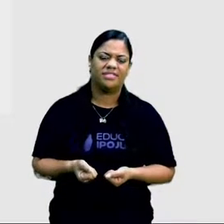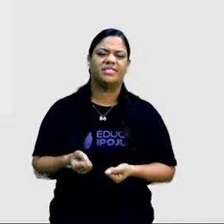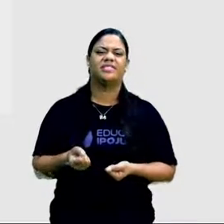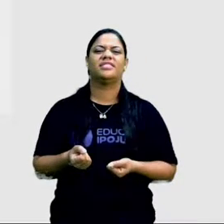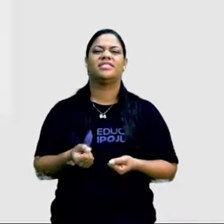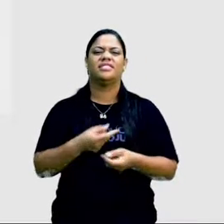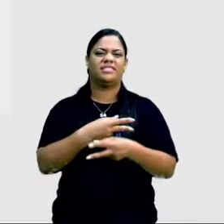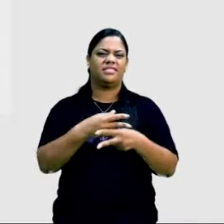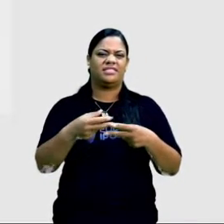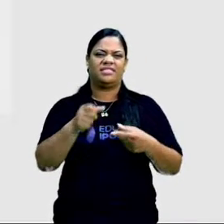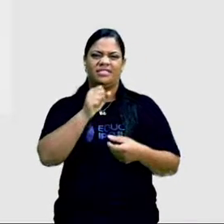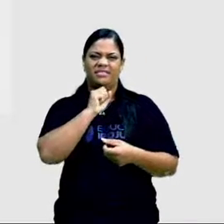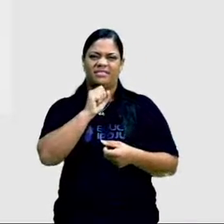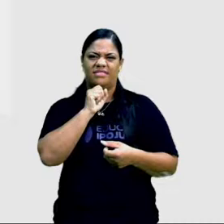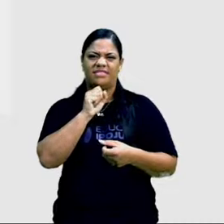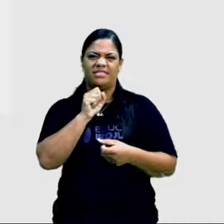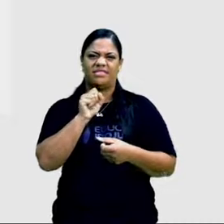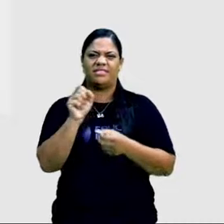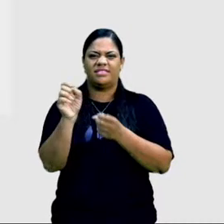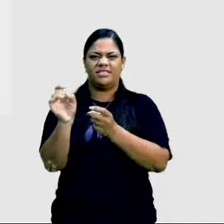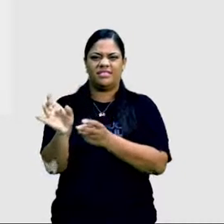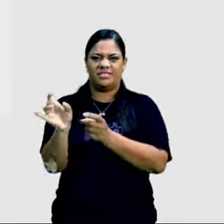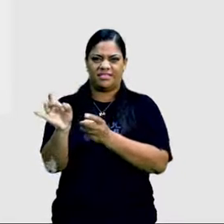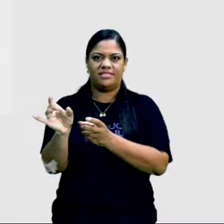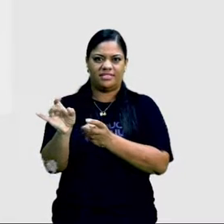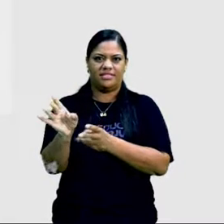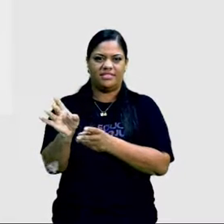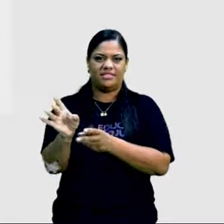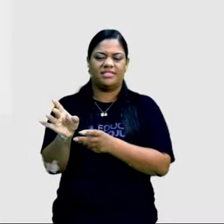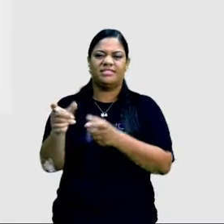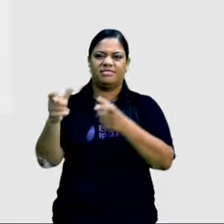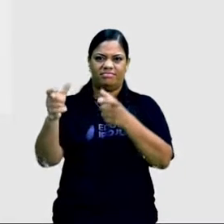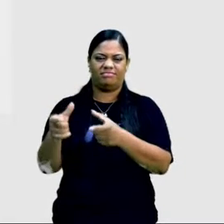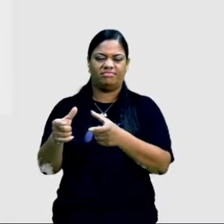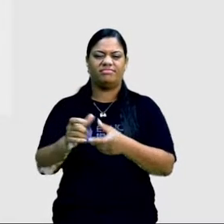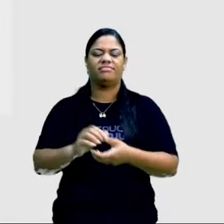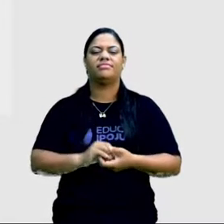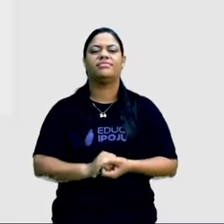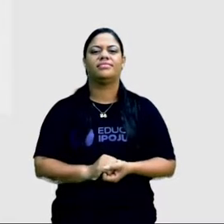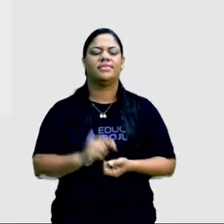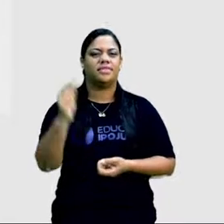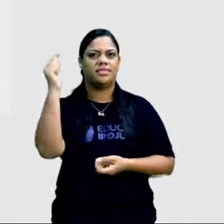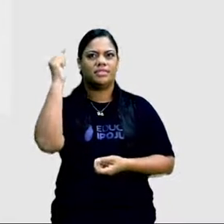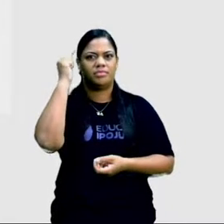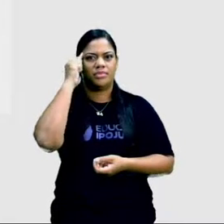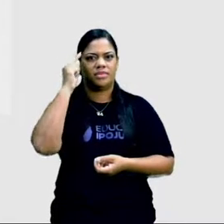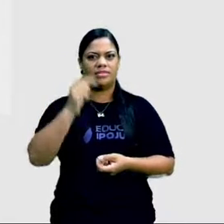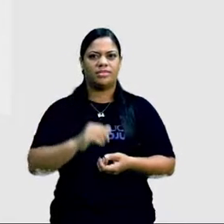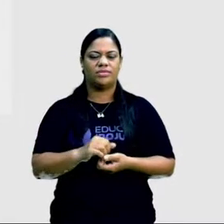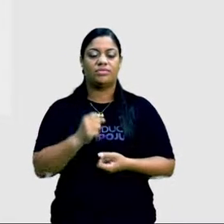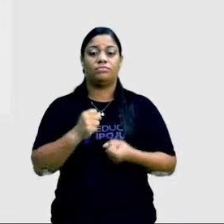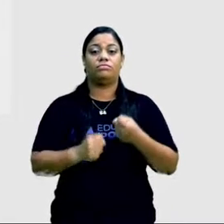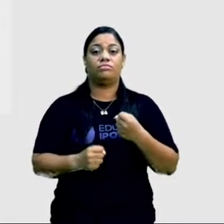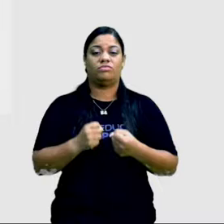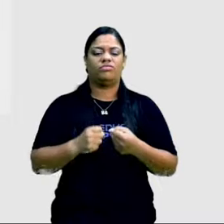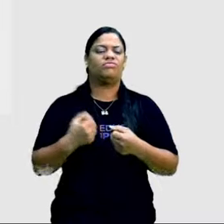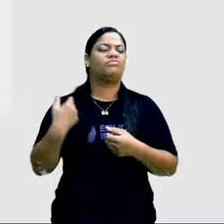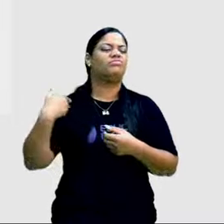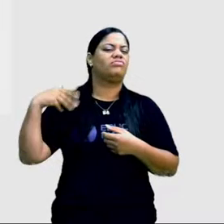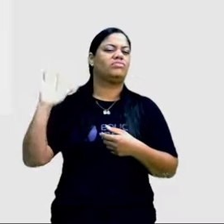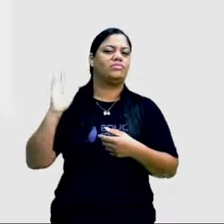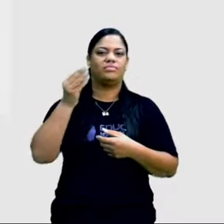cacarecos para vender no ferro velho. Resolveu dar uma corrida para